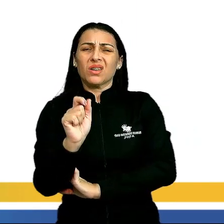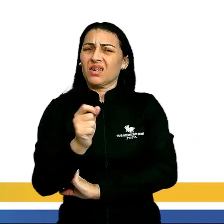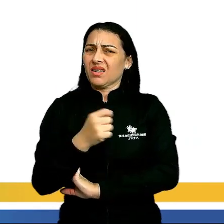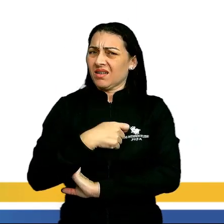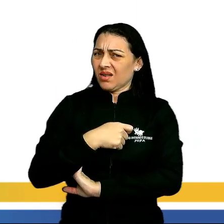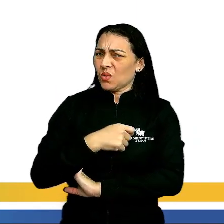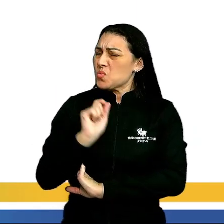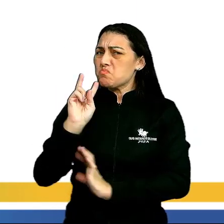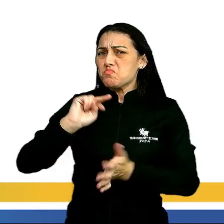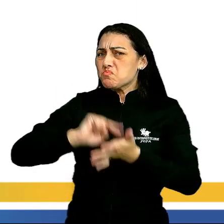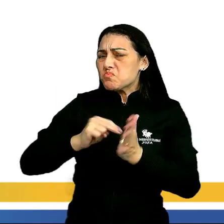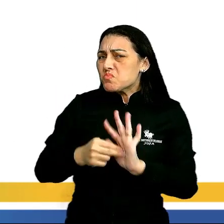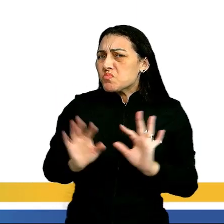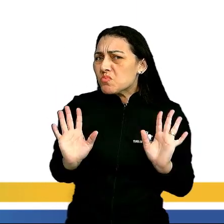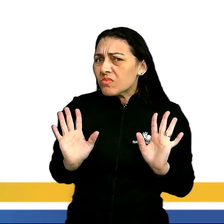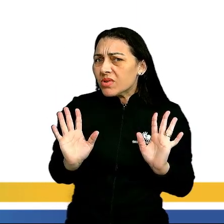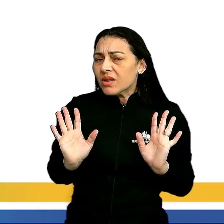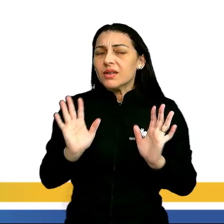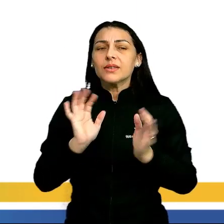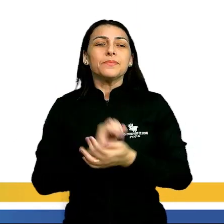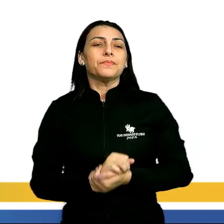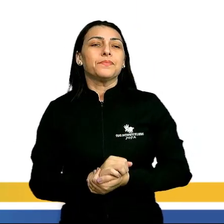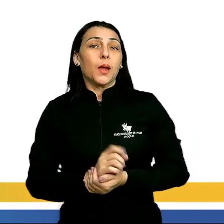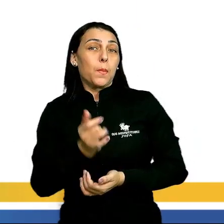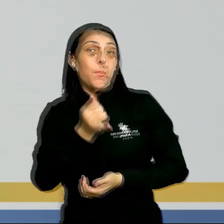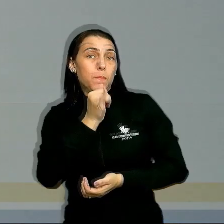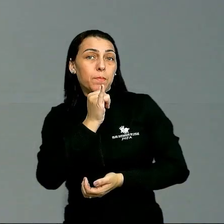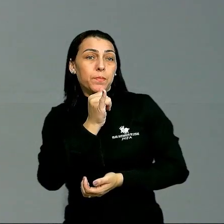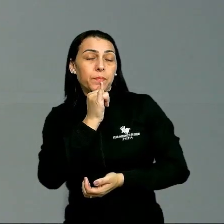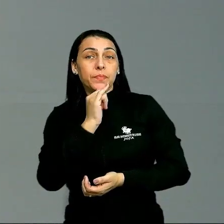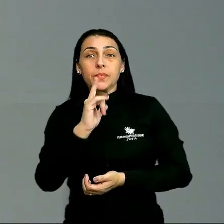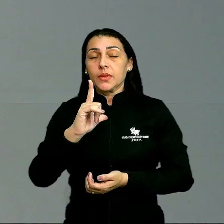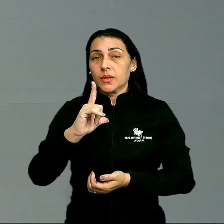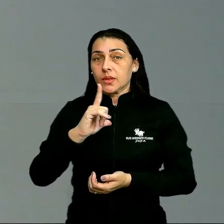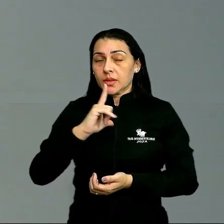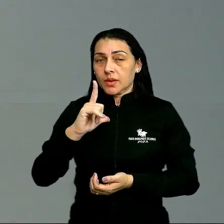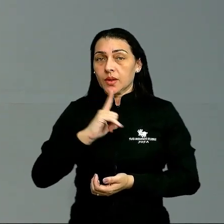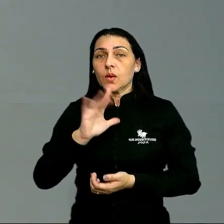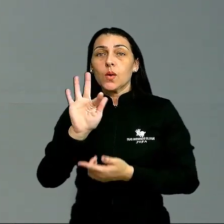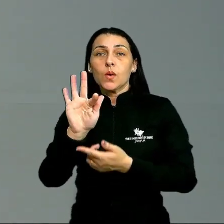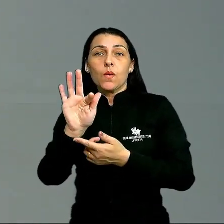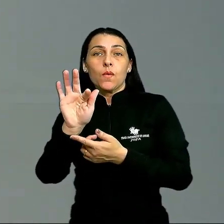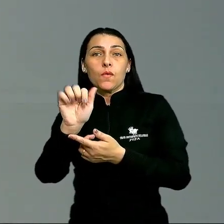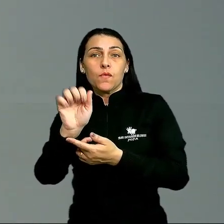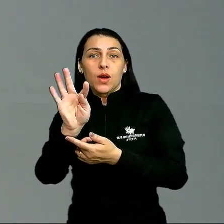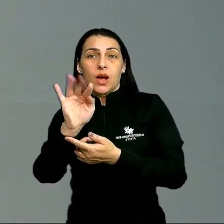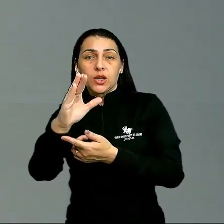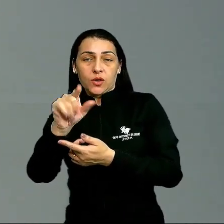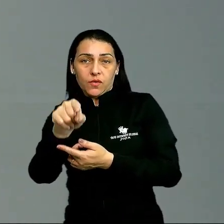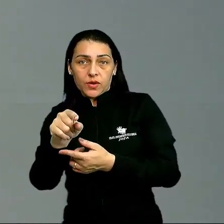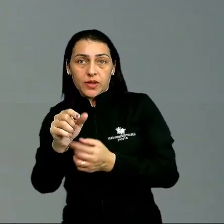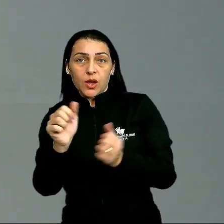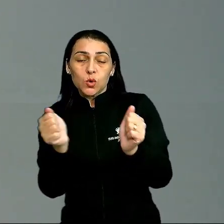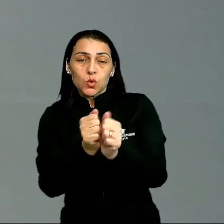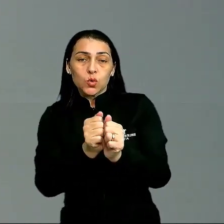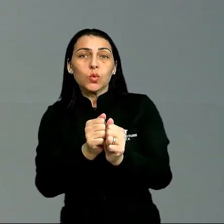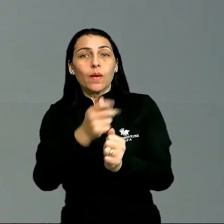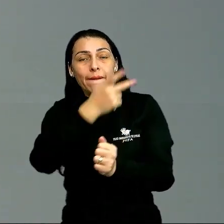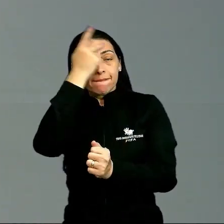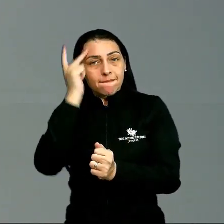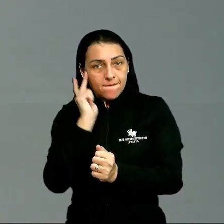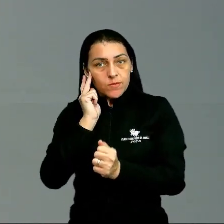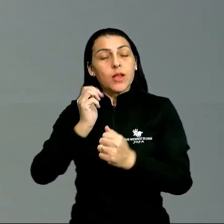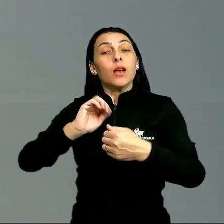função fática, isso significa o quê? Por exemplo, eu tenho uma função fática. Todas as vezes que você se reúne com alguém,